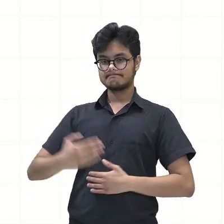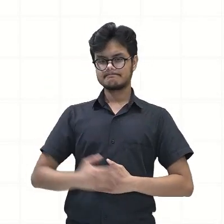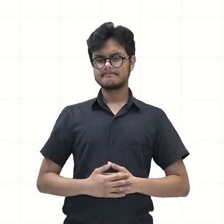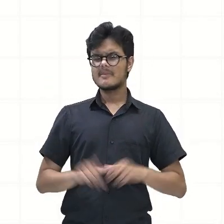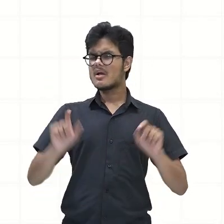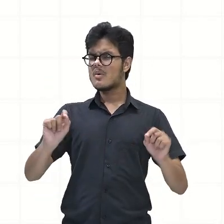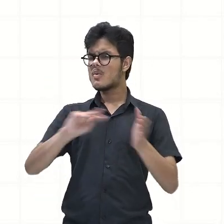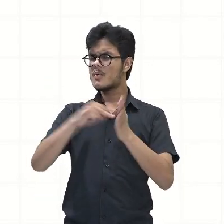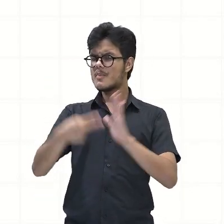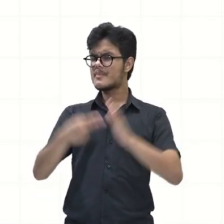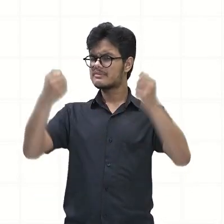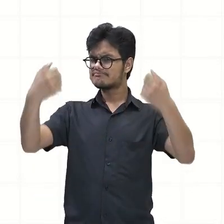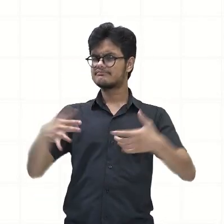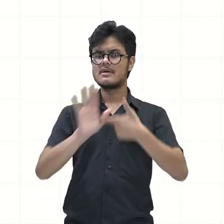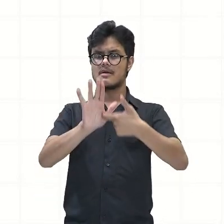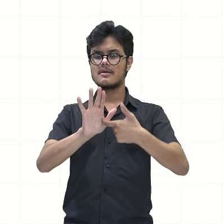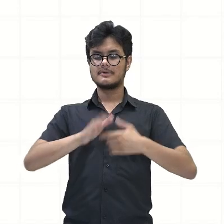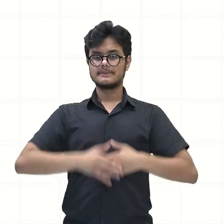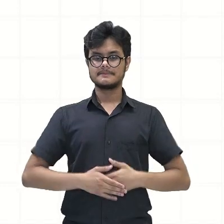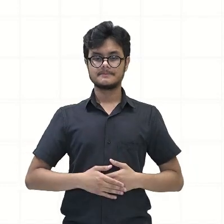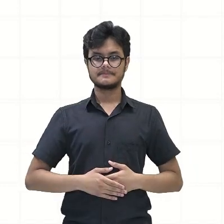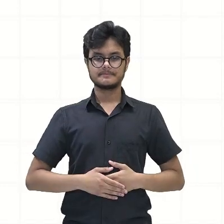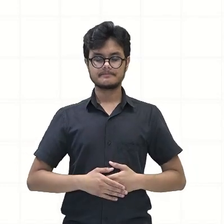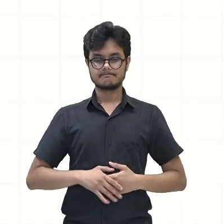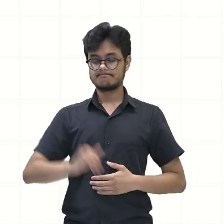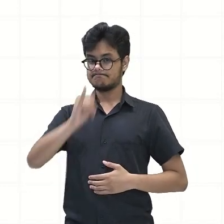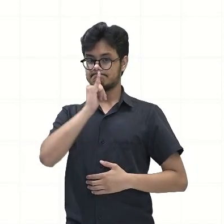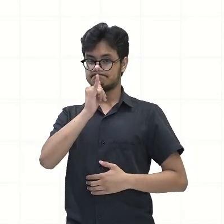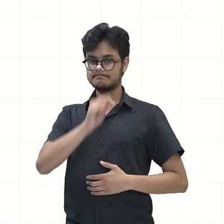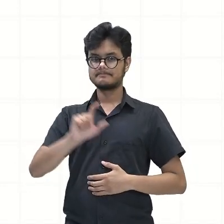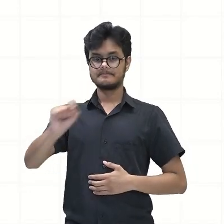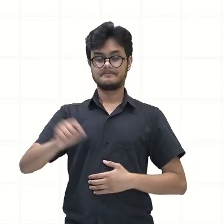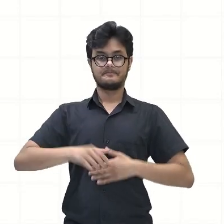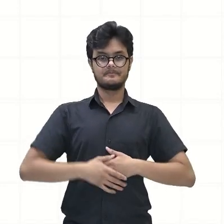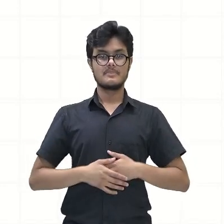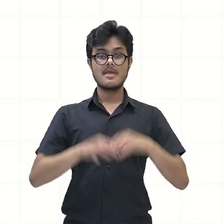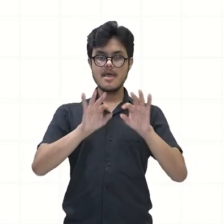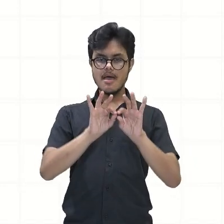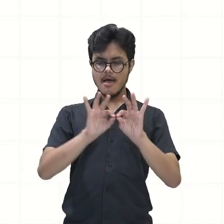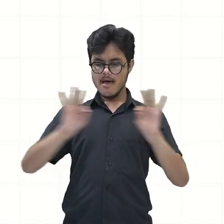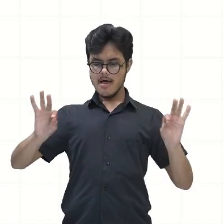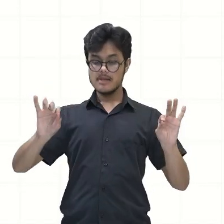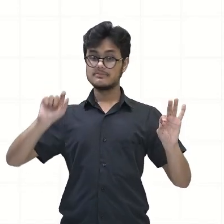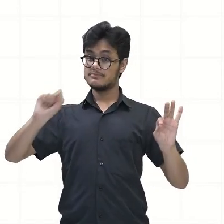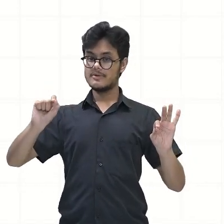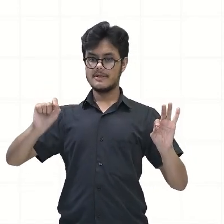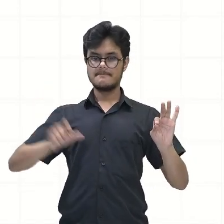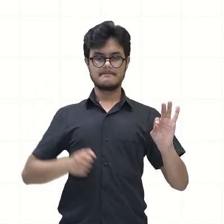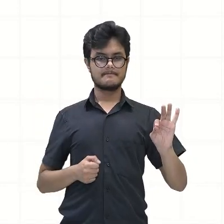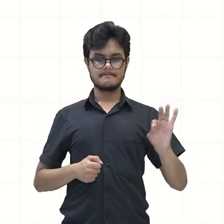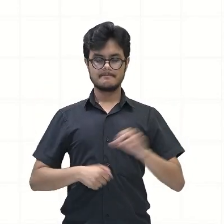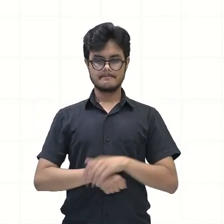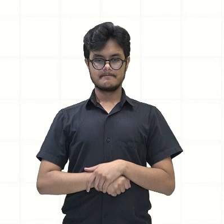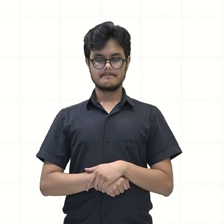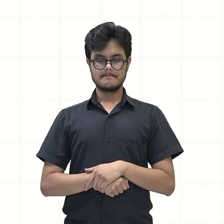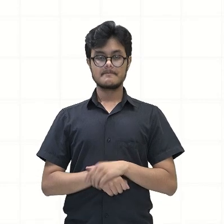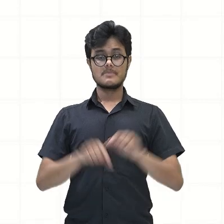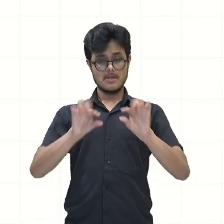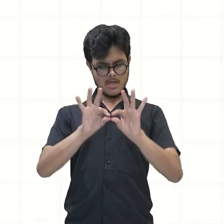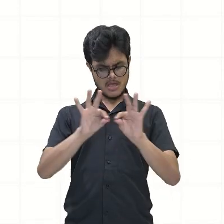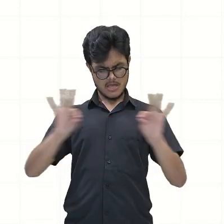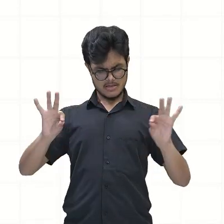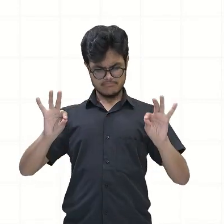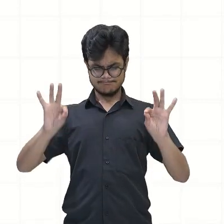situação 1 é quando o segmento de reta, olha só, segmento de reta, ou seja, um pedaço da